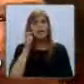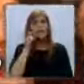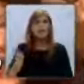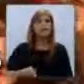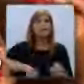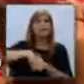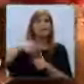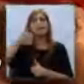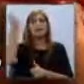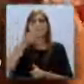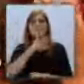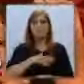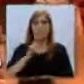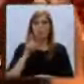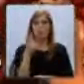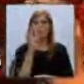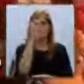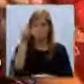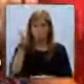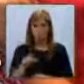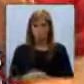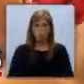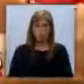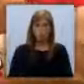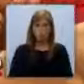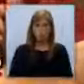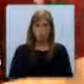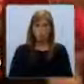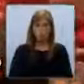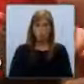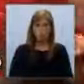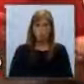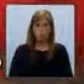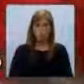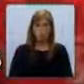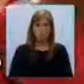Luizão. Yeah, Luizão, Luizão. Jonas Pistola.